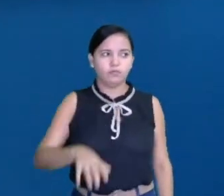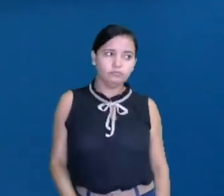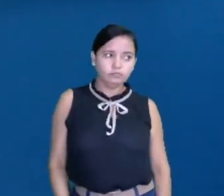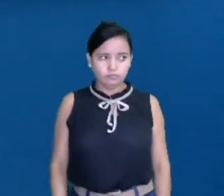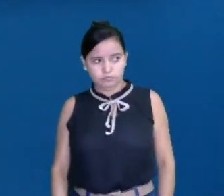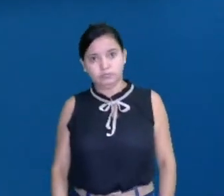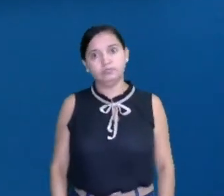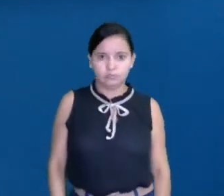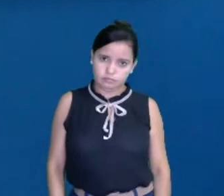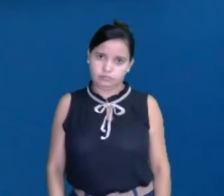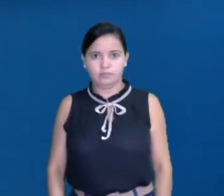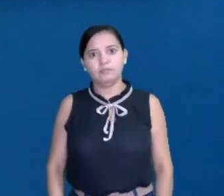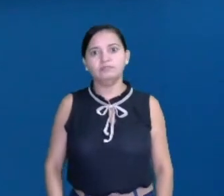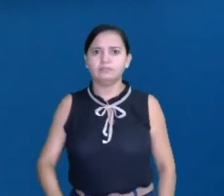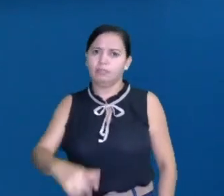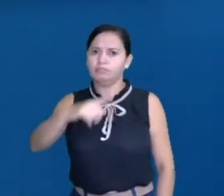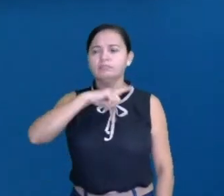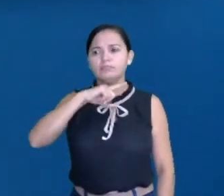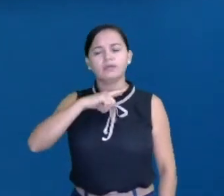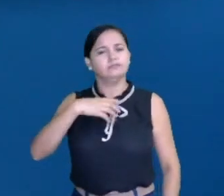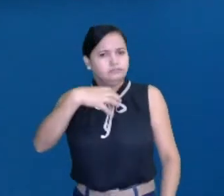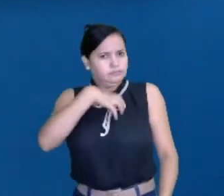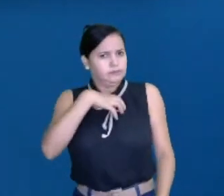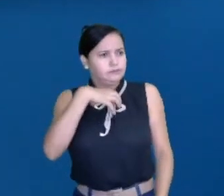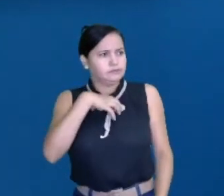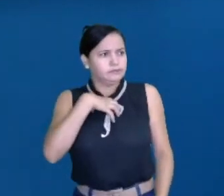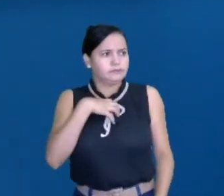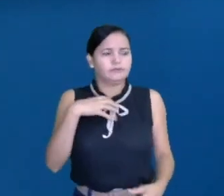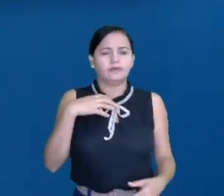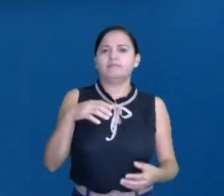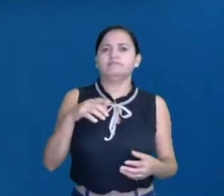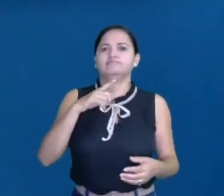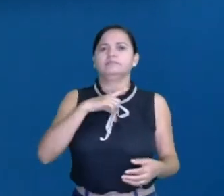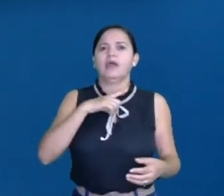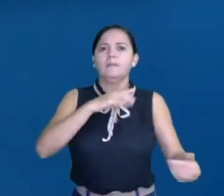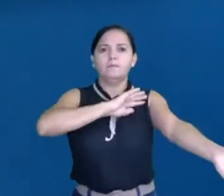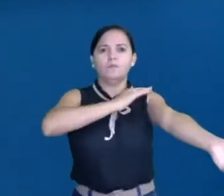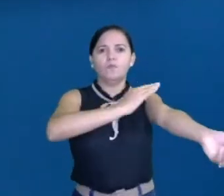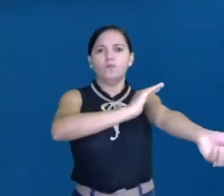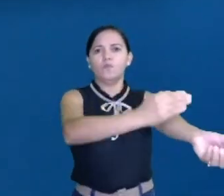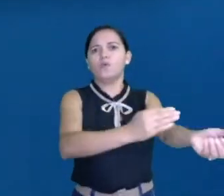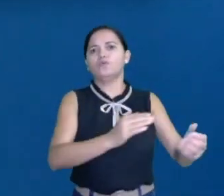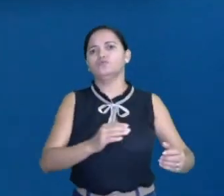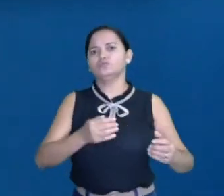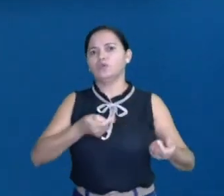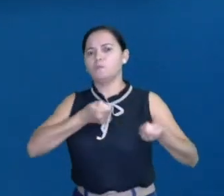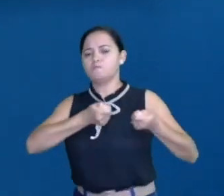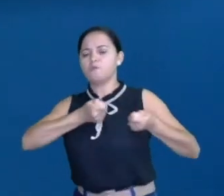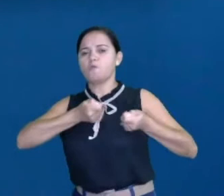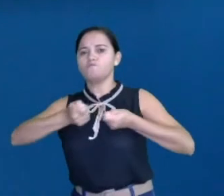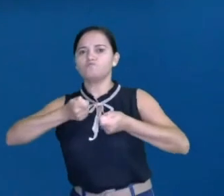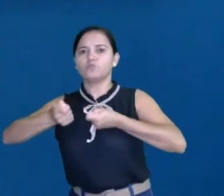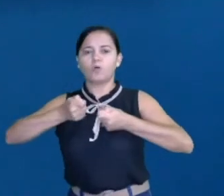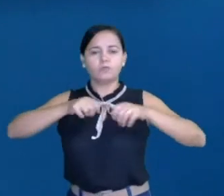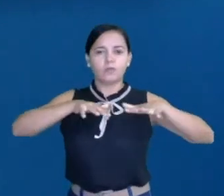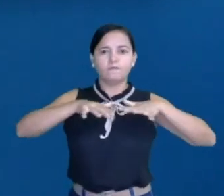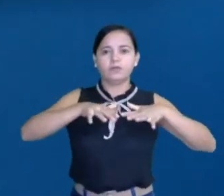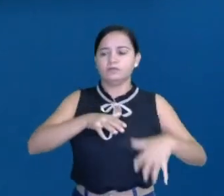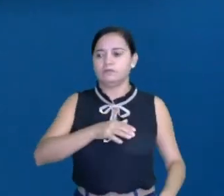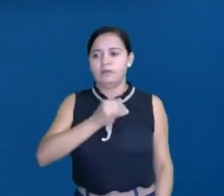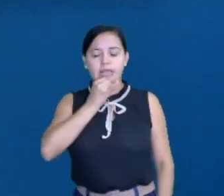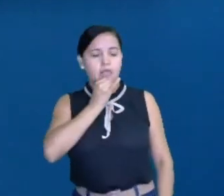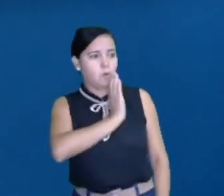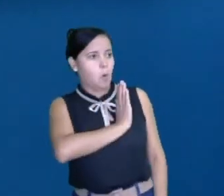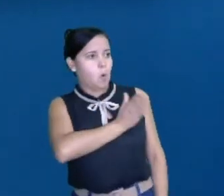cabeça quando eu quero, mas existem músculos que eu não tenho controle da sua movimentação. Eu não posso falar, coração,